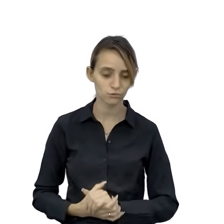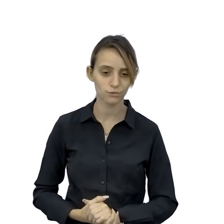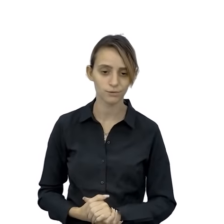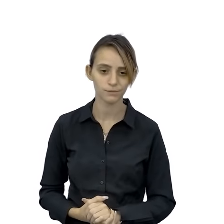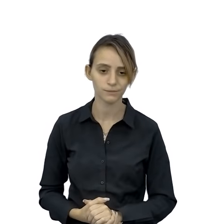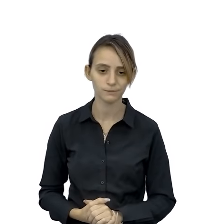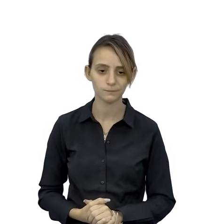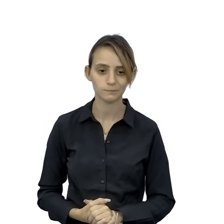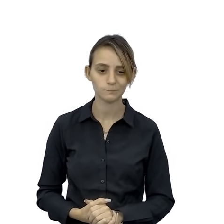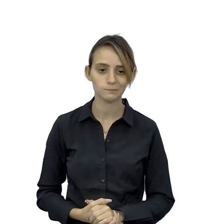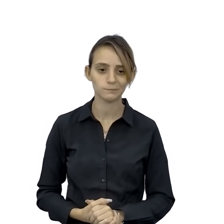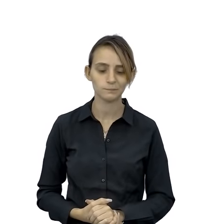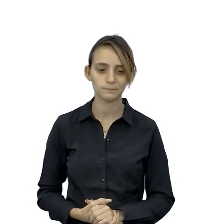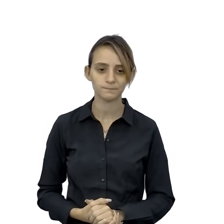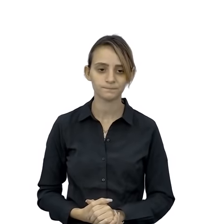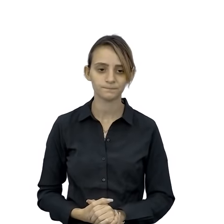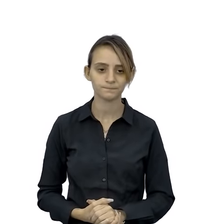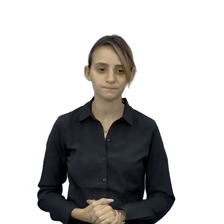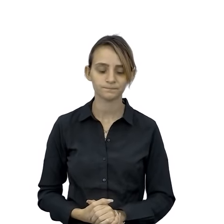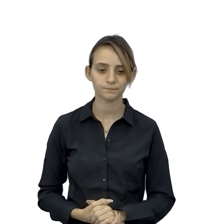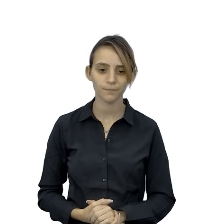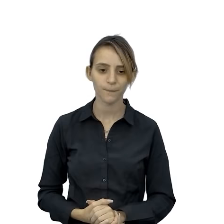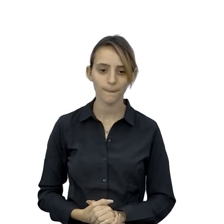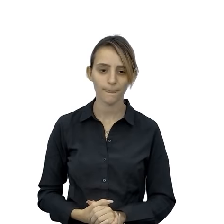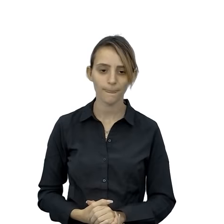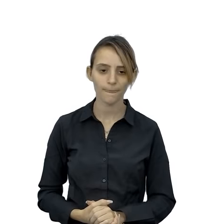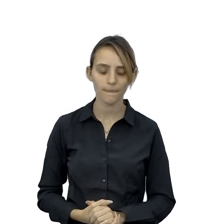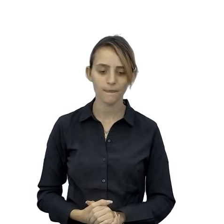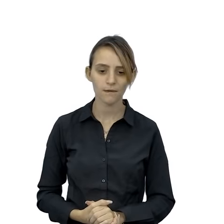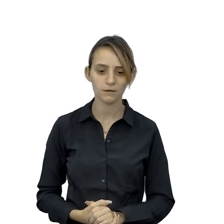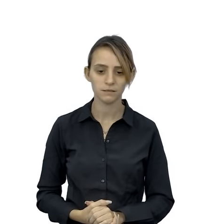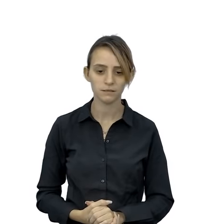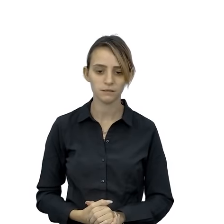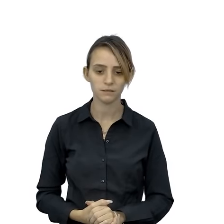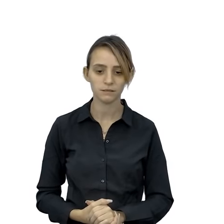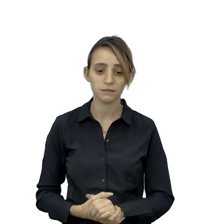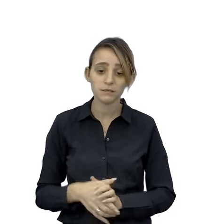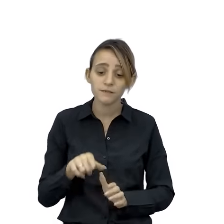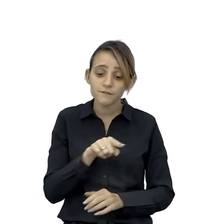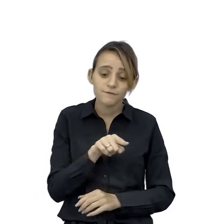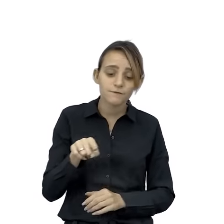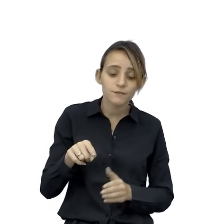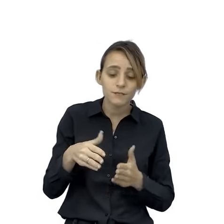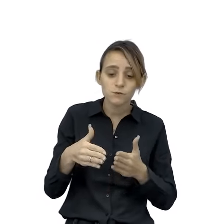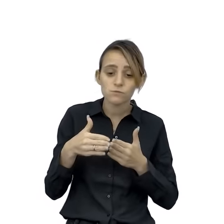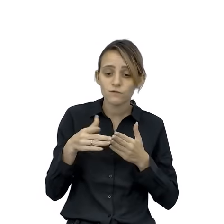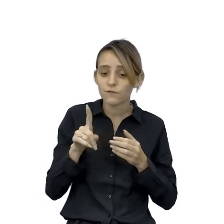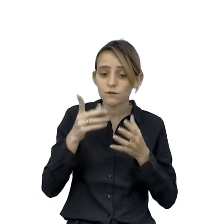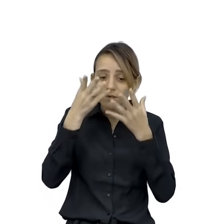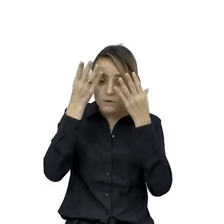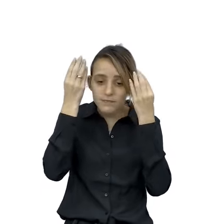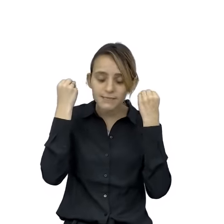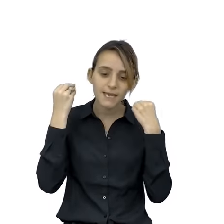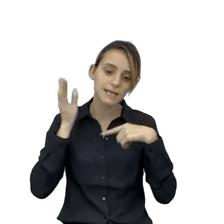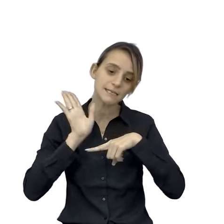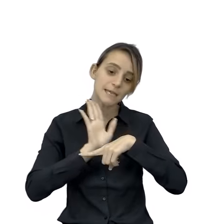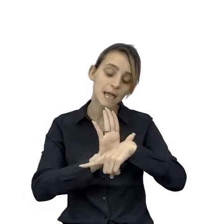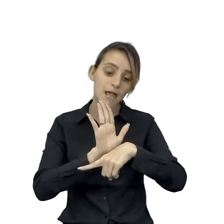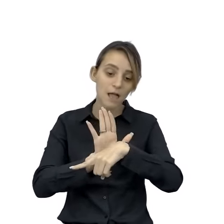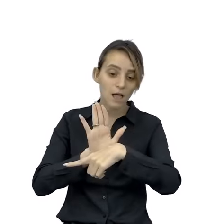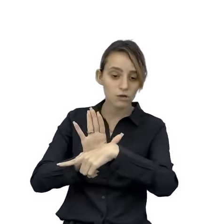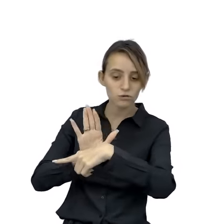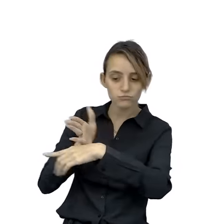construir a nossa pauta. Então, gente, voltando novamente aqui, para vocês não esquecerem de contribuírem